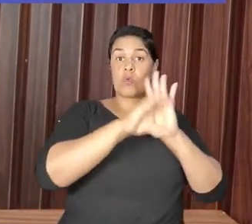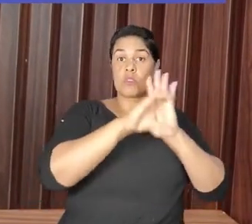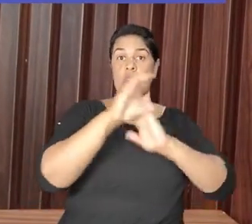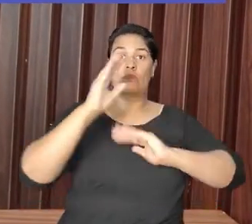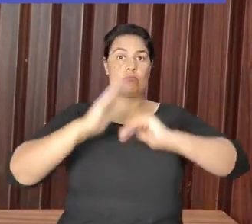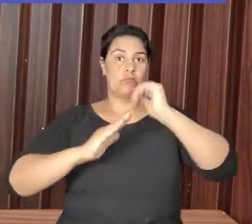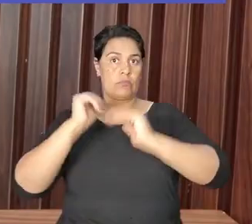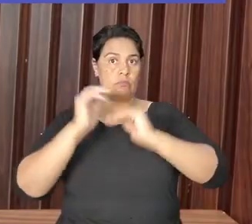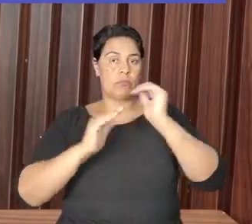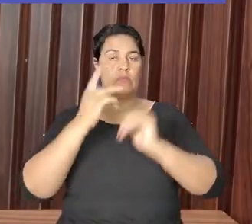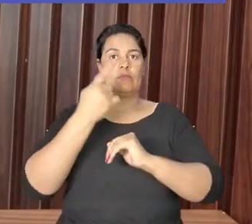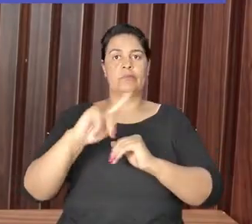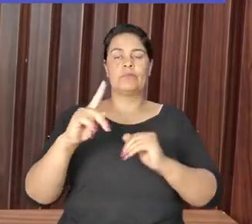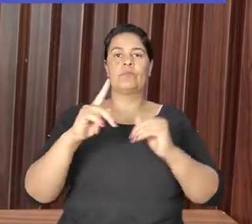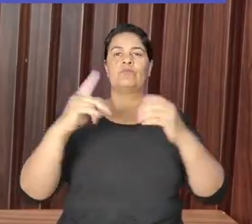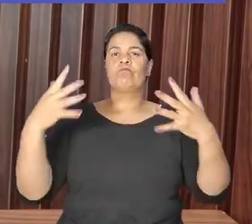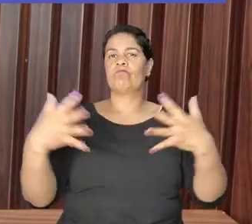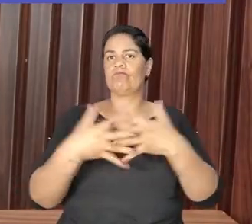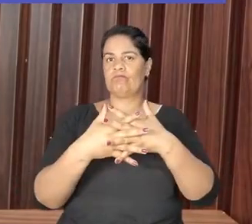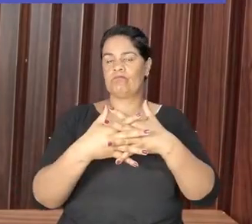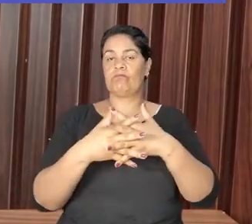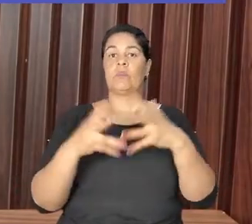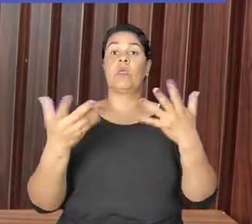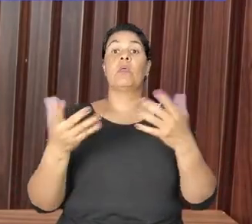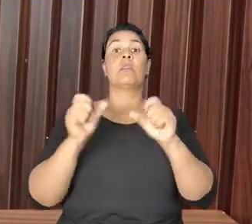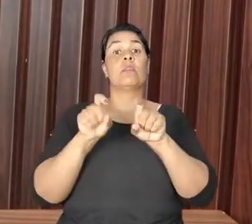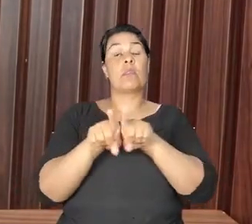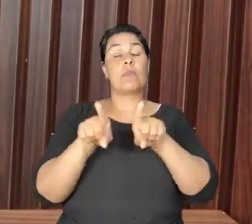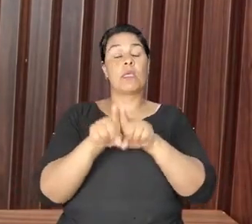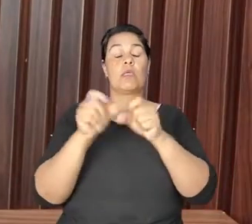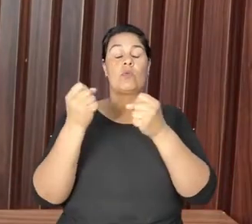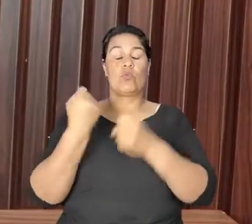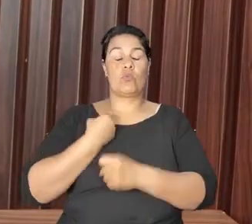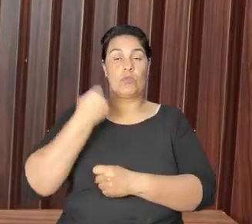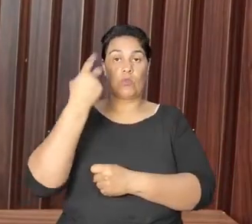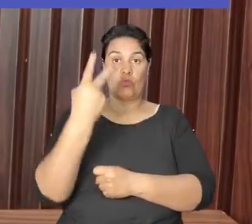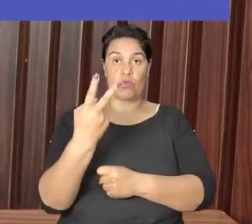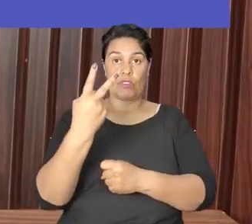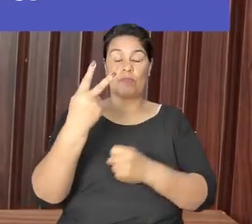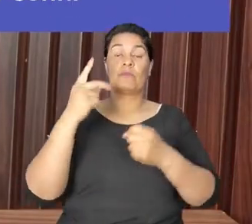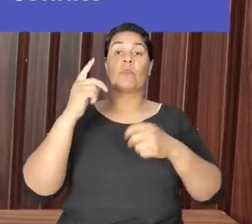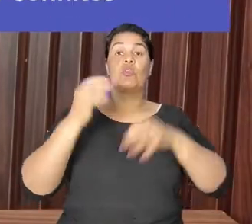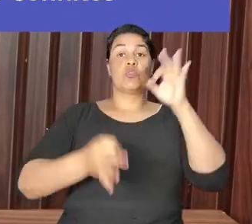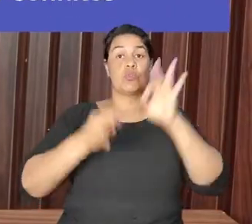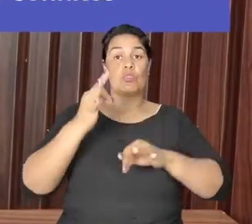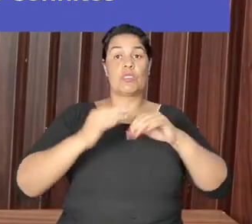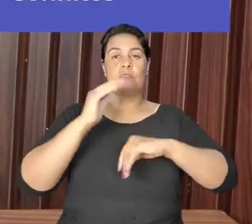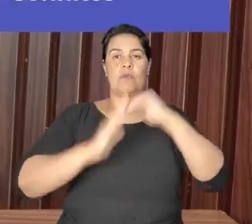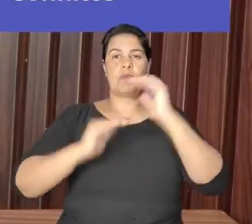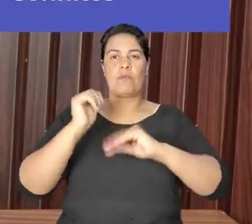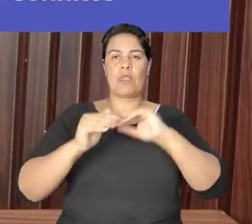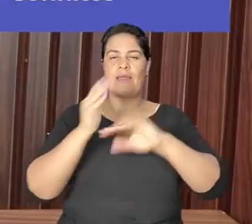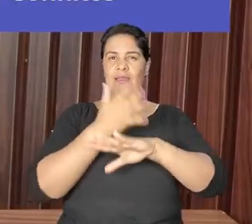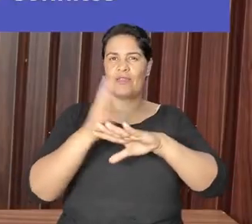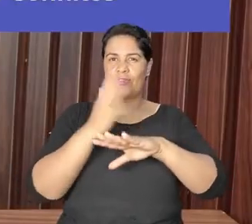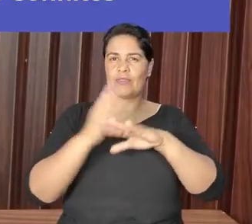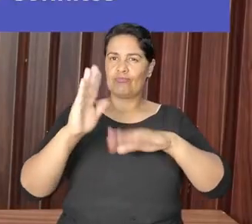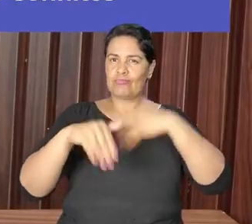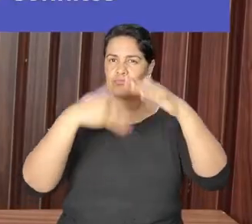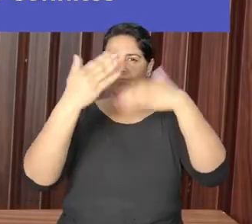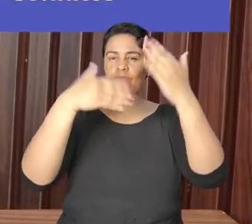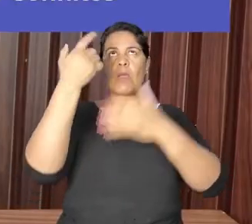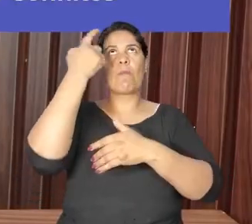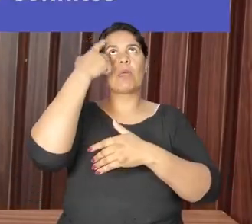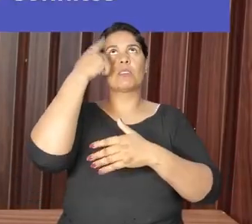conceitos e práticas, a complexidade dos conflitos, e da unidade 2, justiça e prática restaurativa, pensando